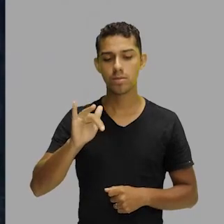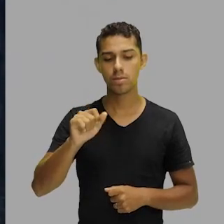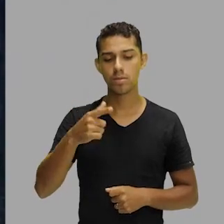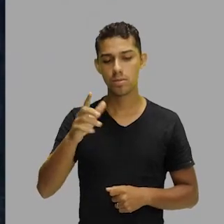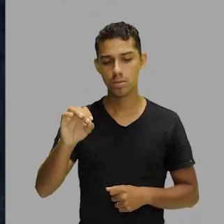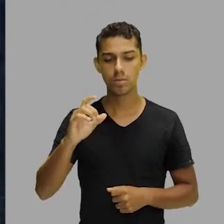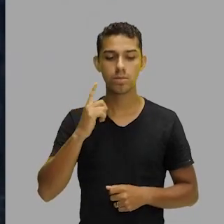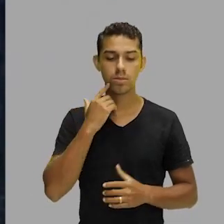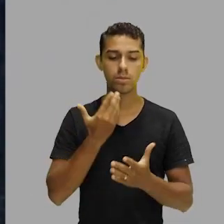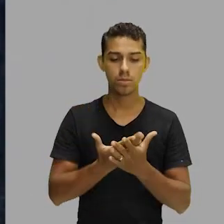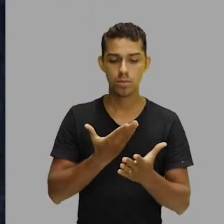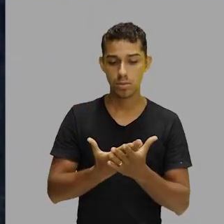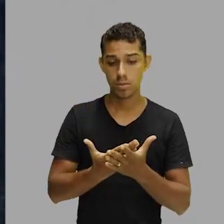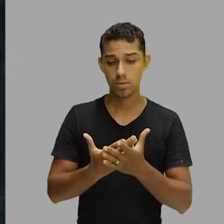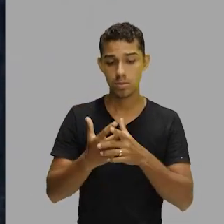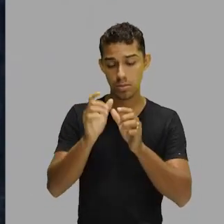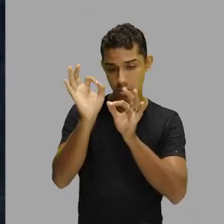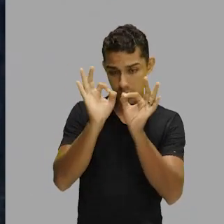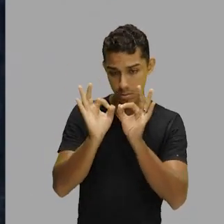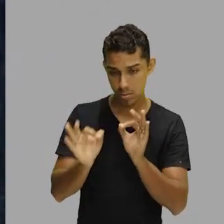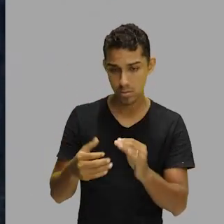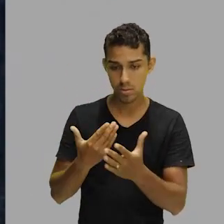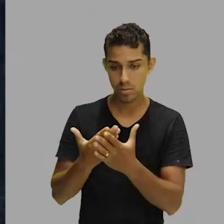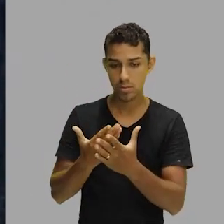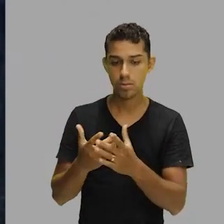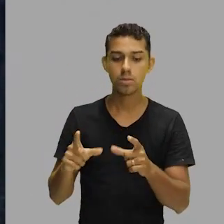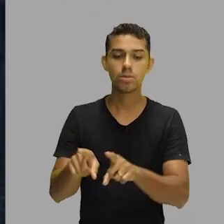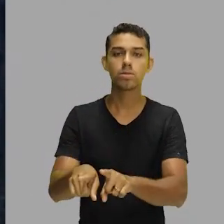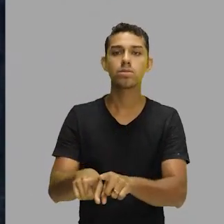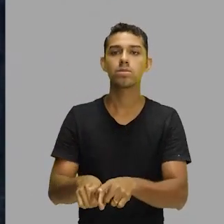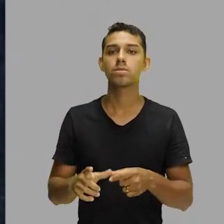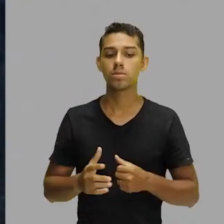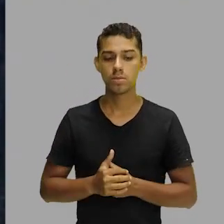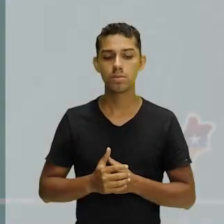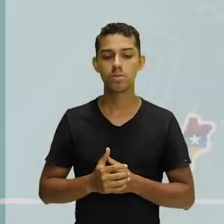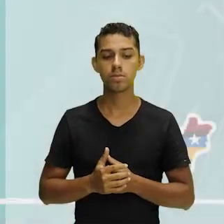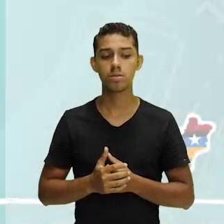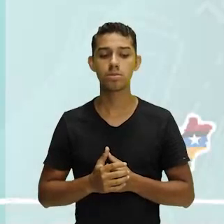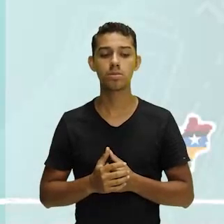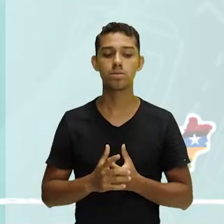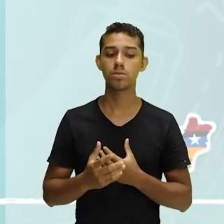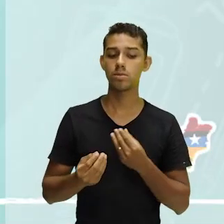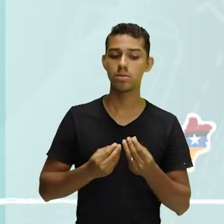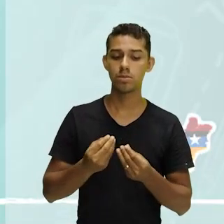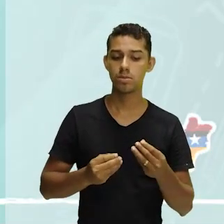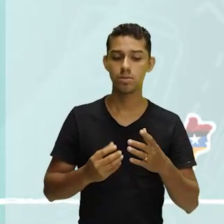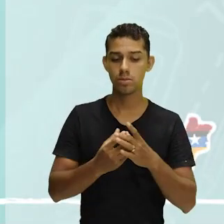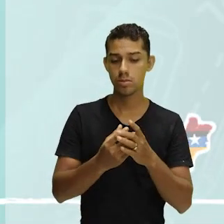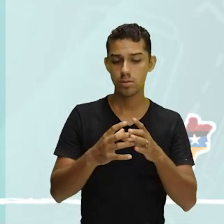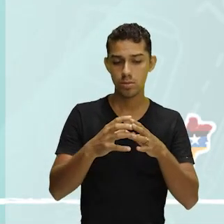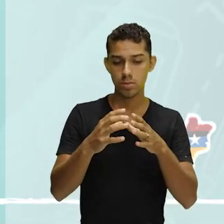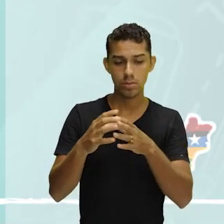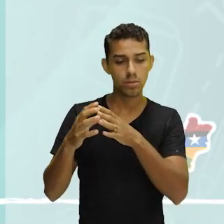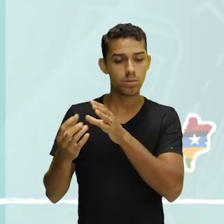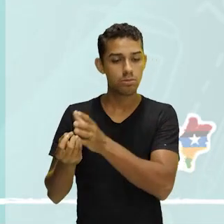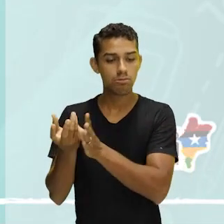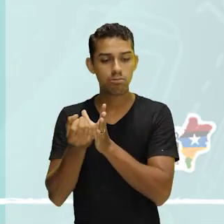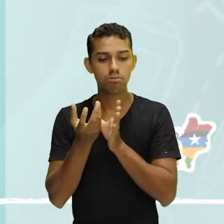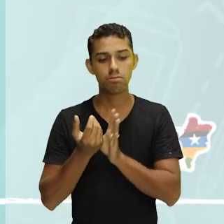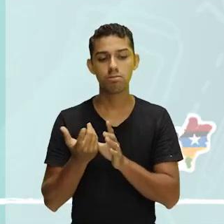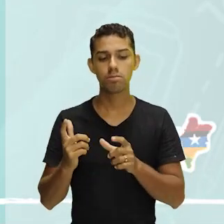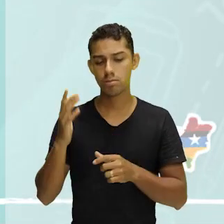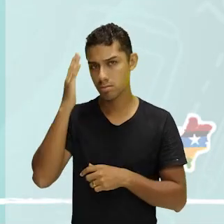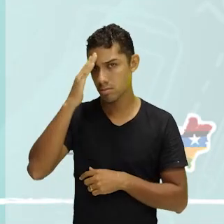nós estudarmos os formatos, nós estudamos também as formas de colônia. Gente, nós